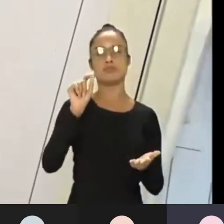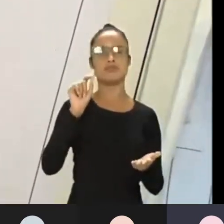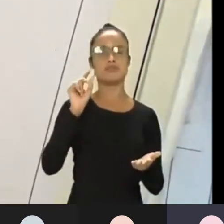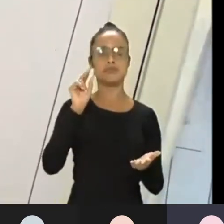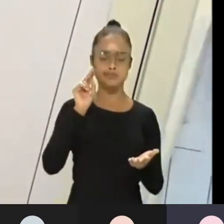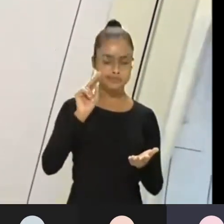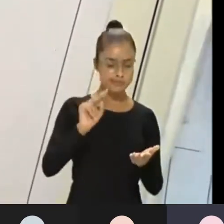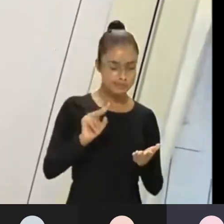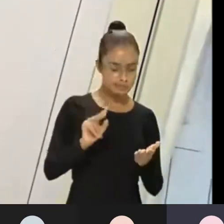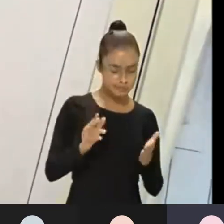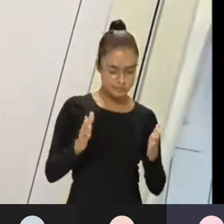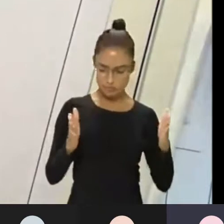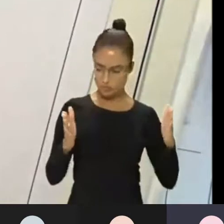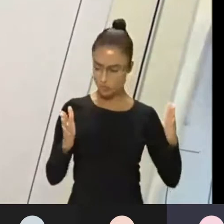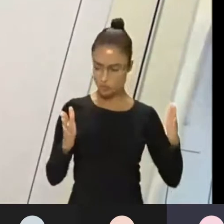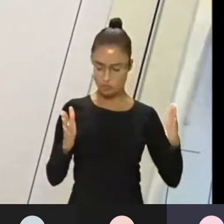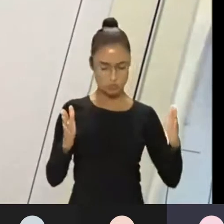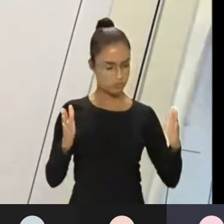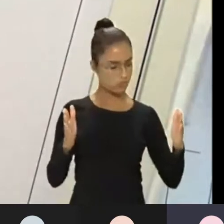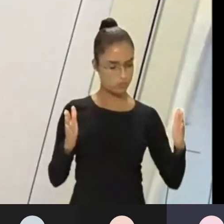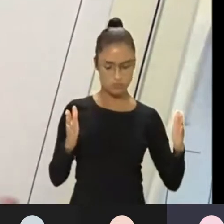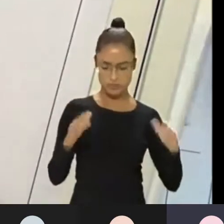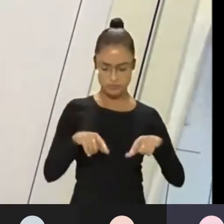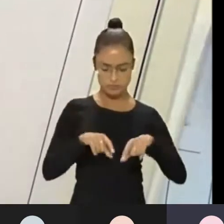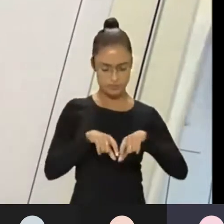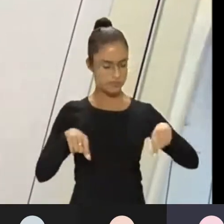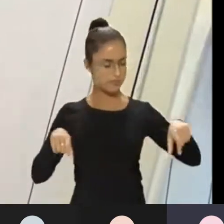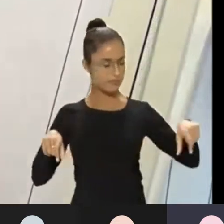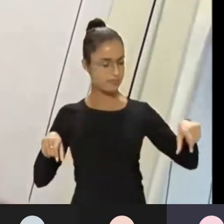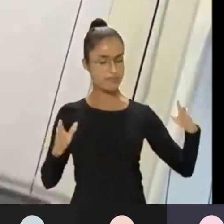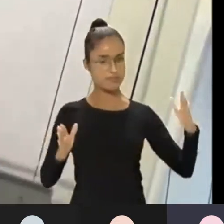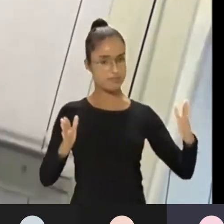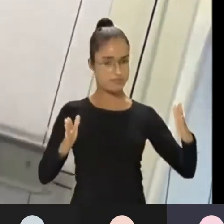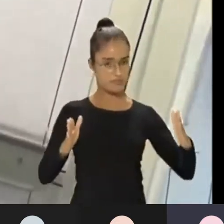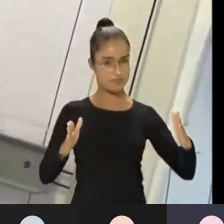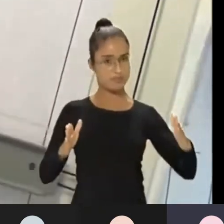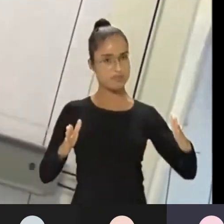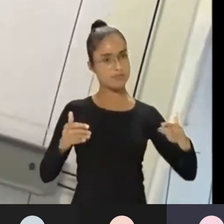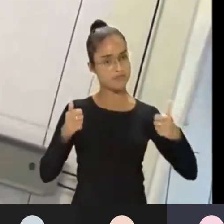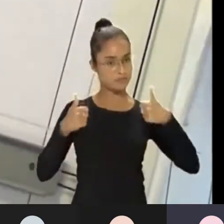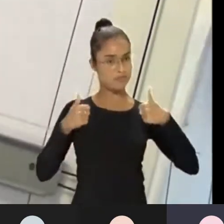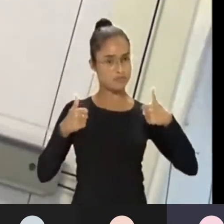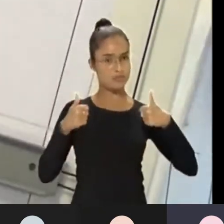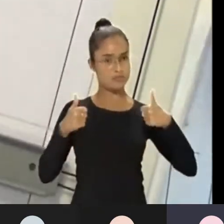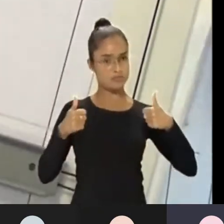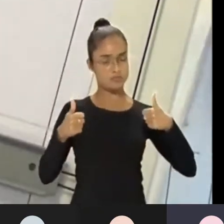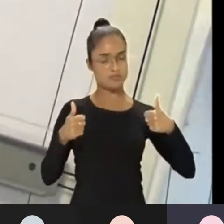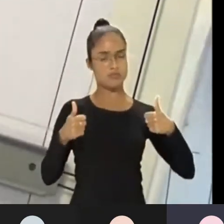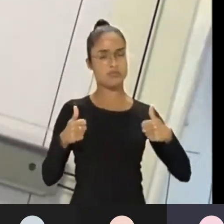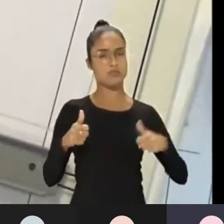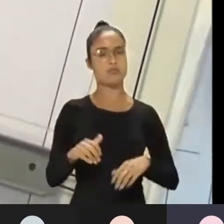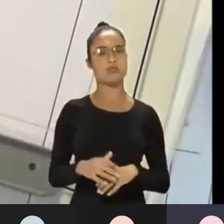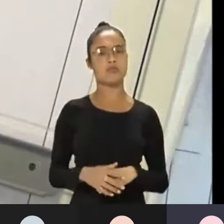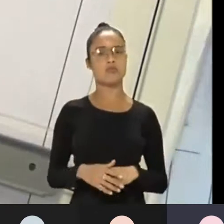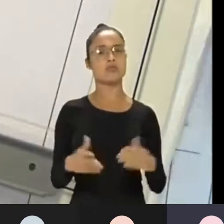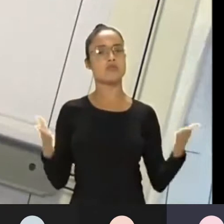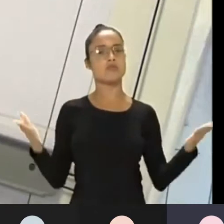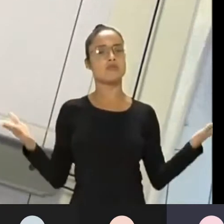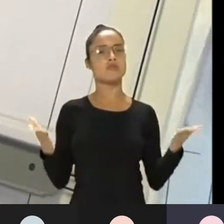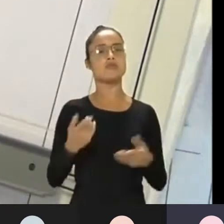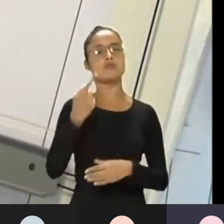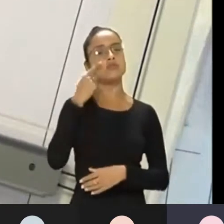vamos verificar se está paralelo. Então, está corretamente, está paralelo. O primeiro passo, eu vou começar